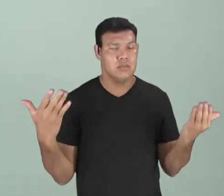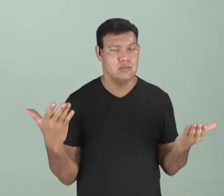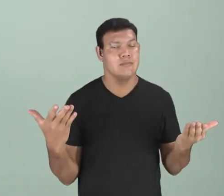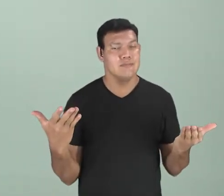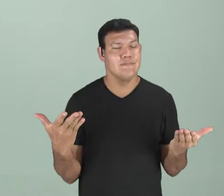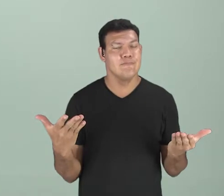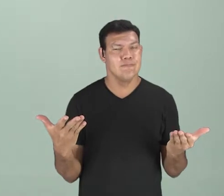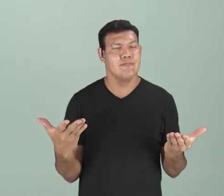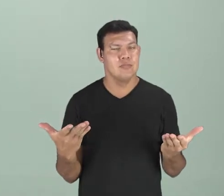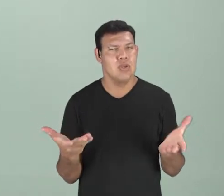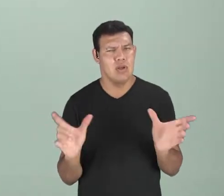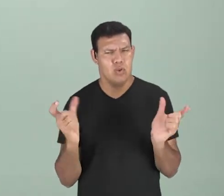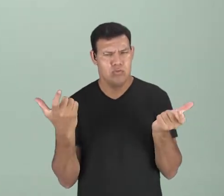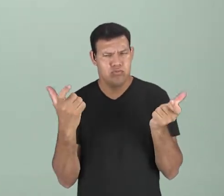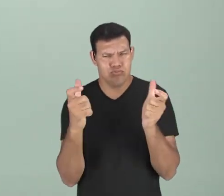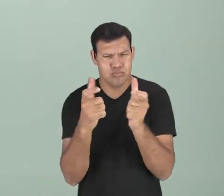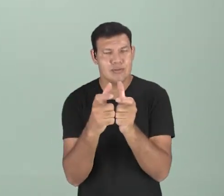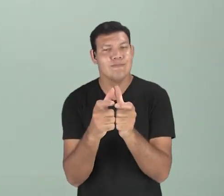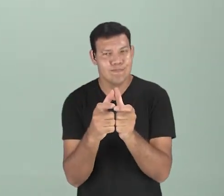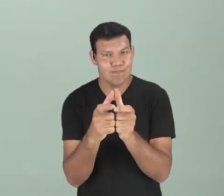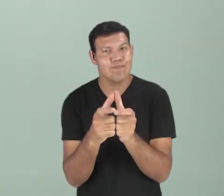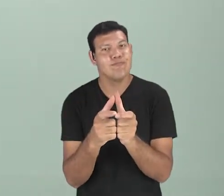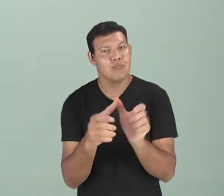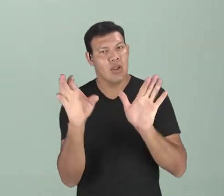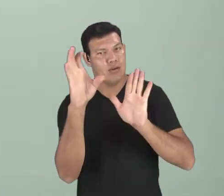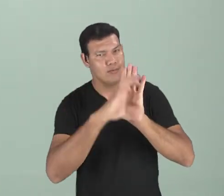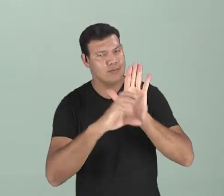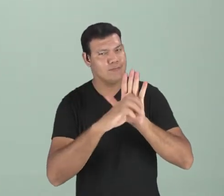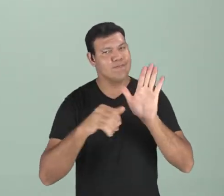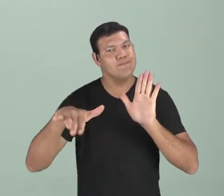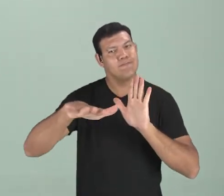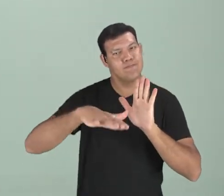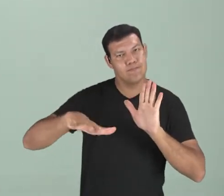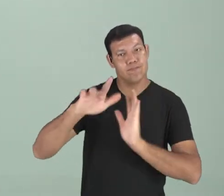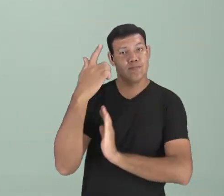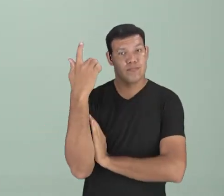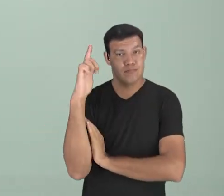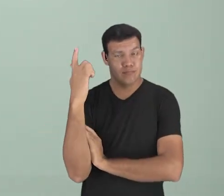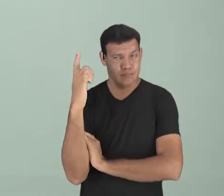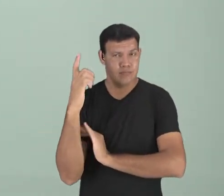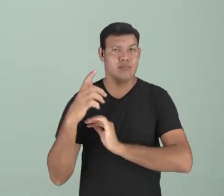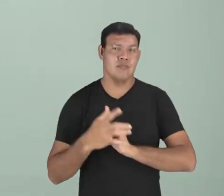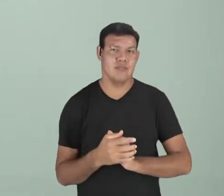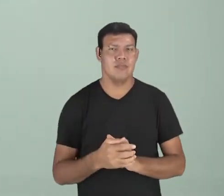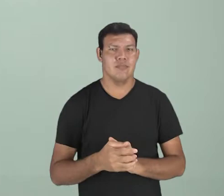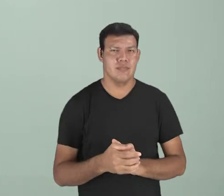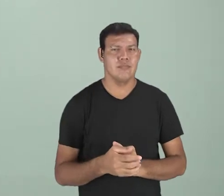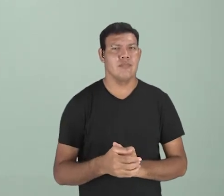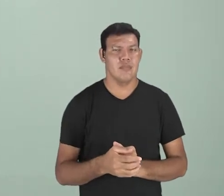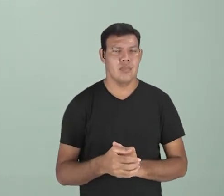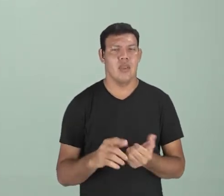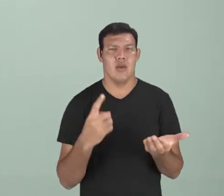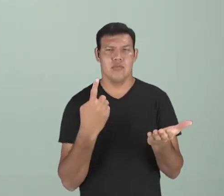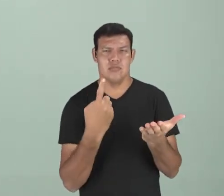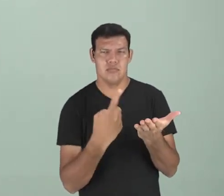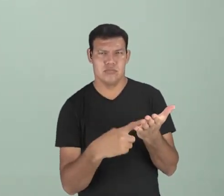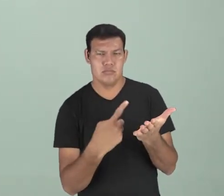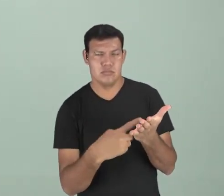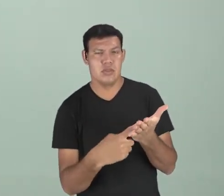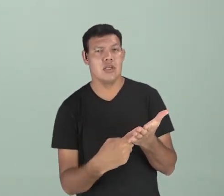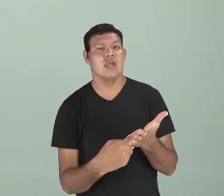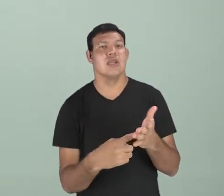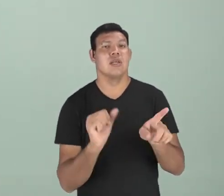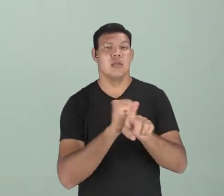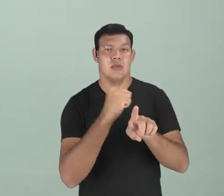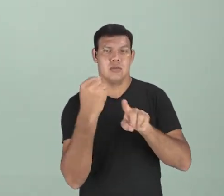dessa determinação é que pode se dar o conceito de espaço geográfico, a partir dos contratos e dos meios sociais que